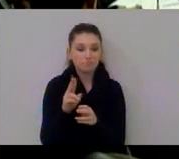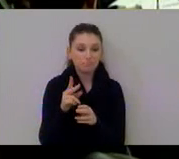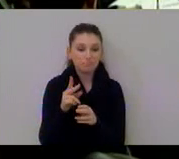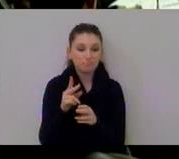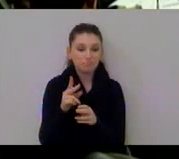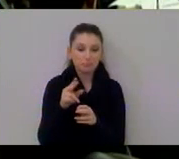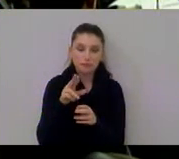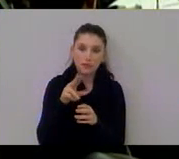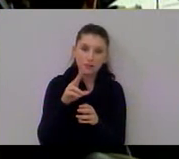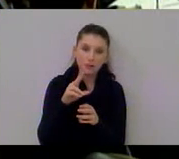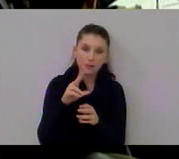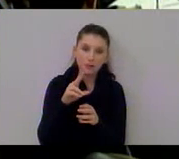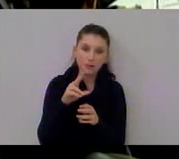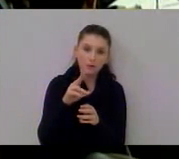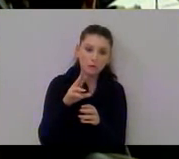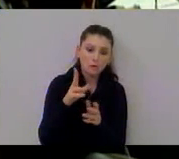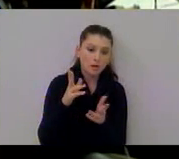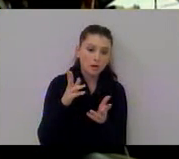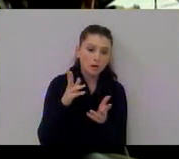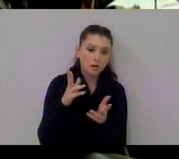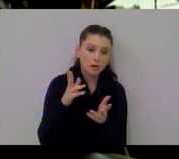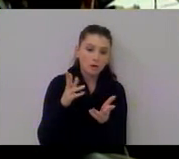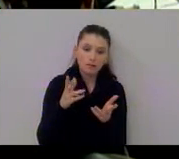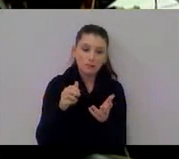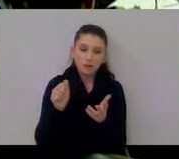da Anel Velho, que vem essa casa